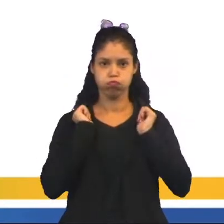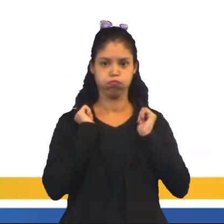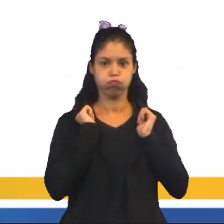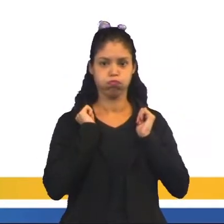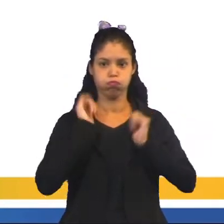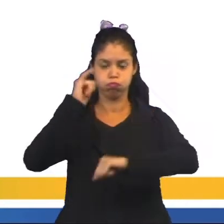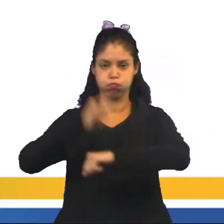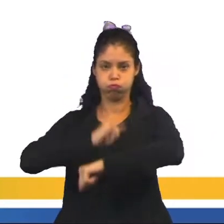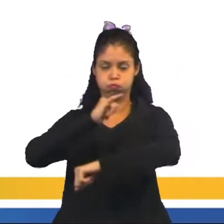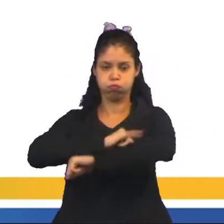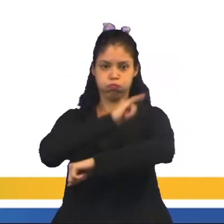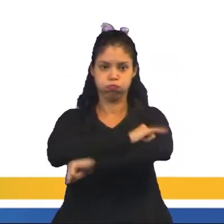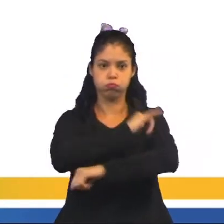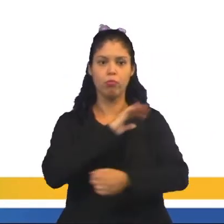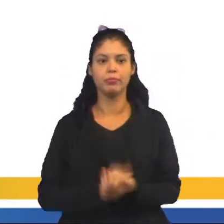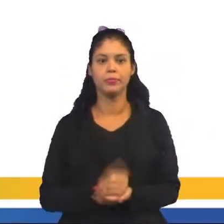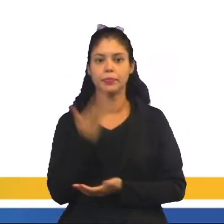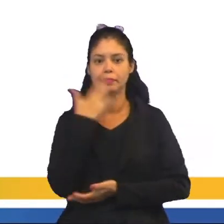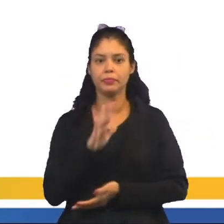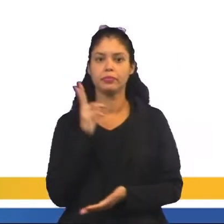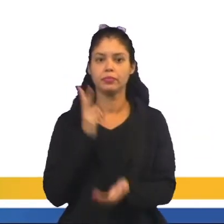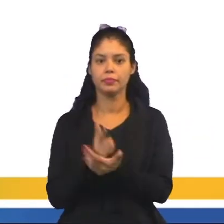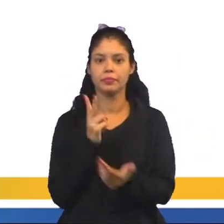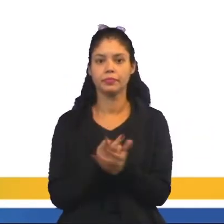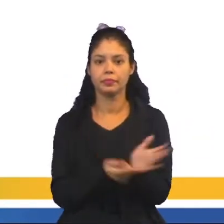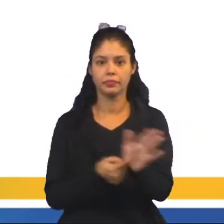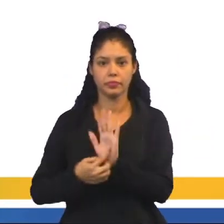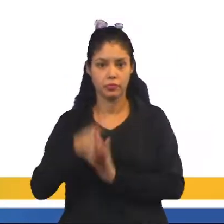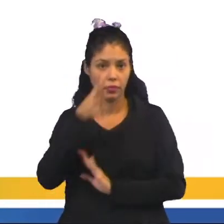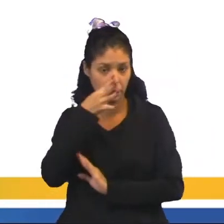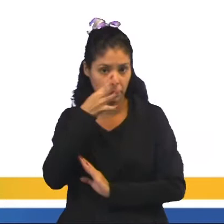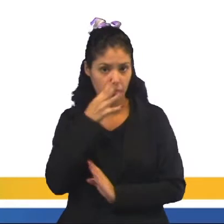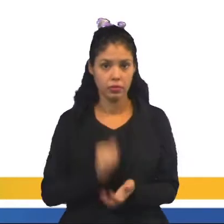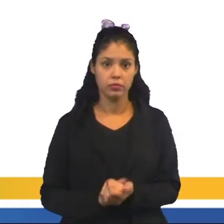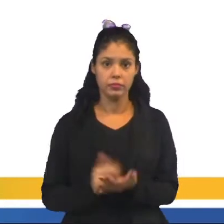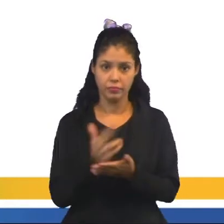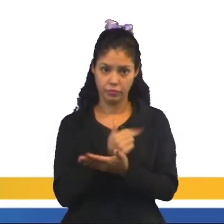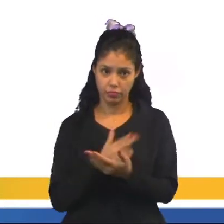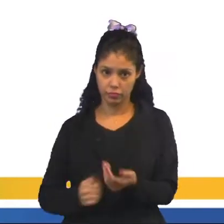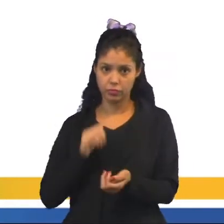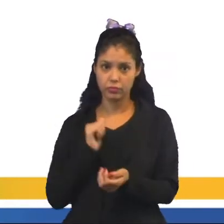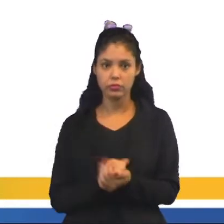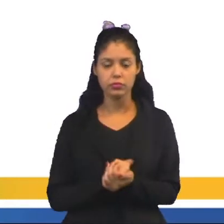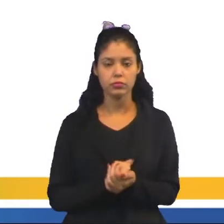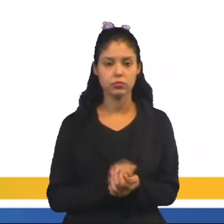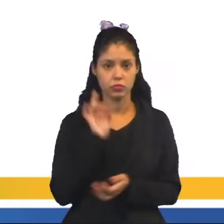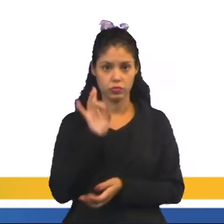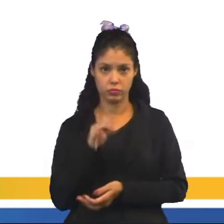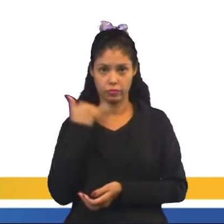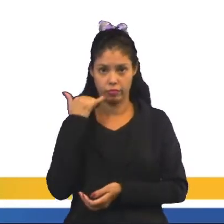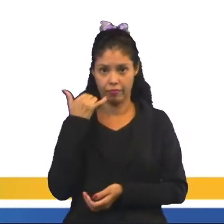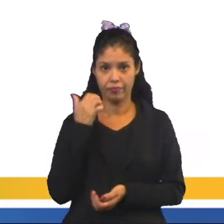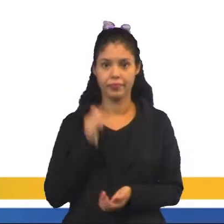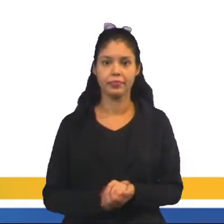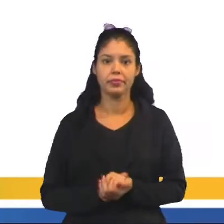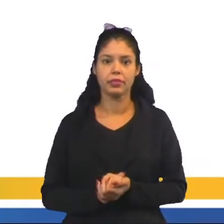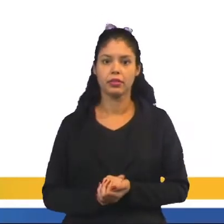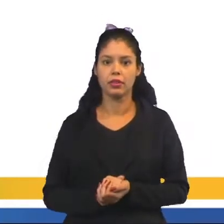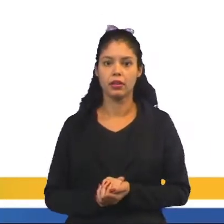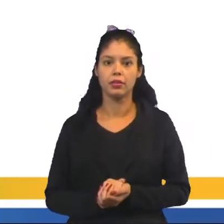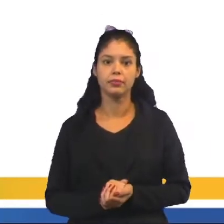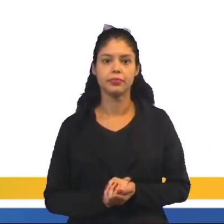na criança. Então, ao mesmo tempo que ela está assistindo os seus desenhos, que ela está só ali nos seus gadgets,